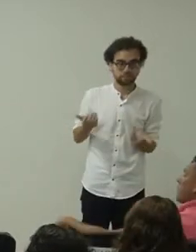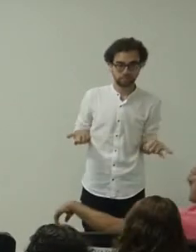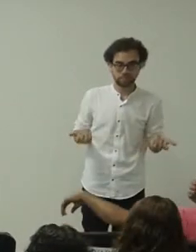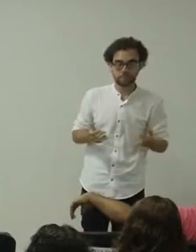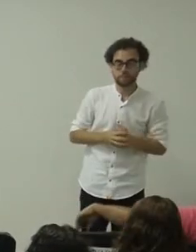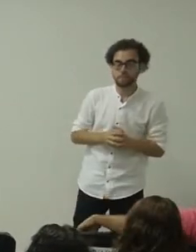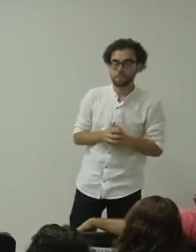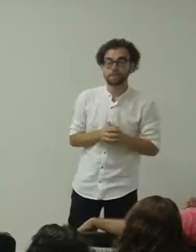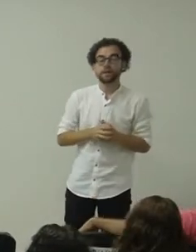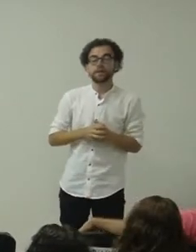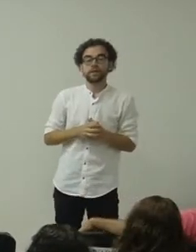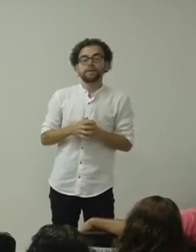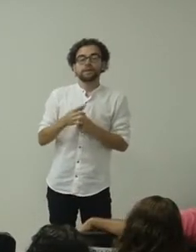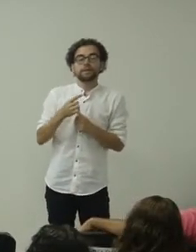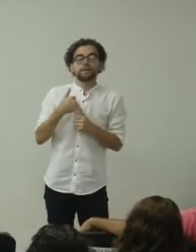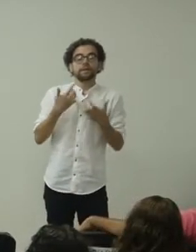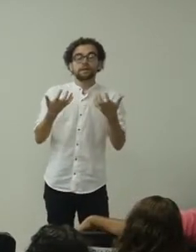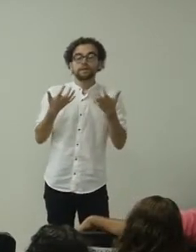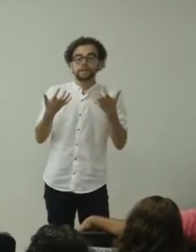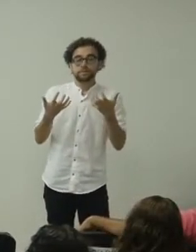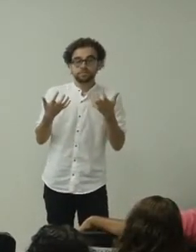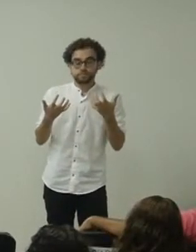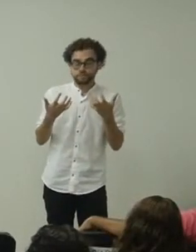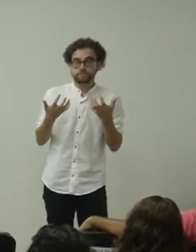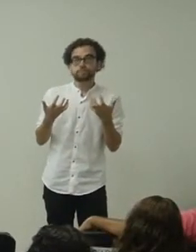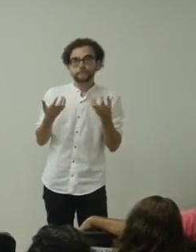Veja bem, eu quero trazer